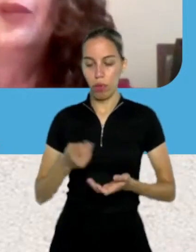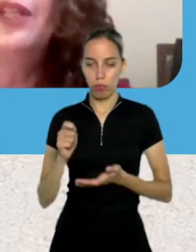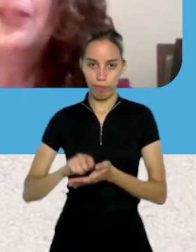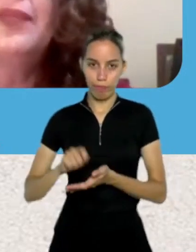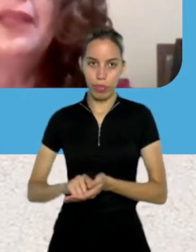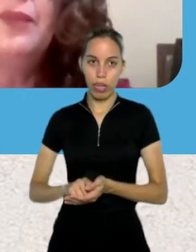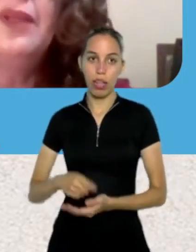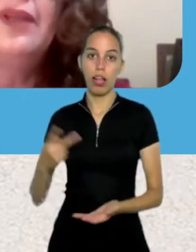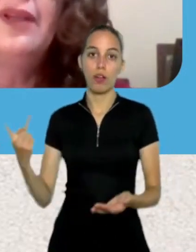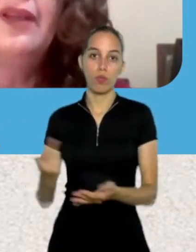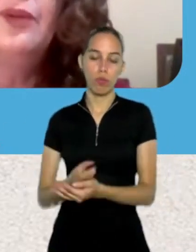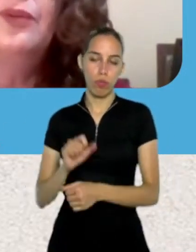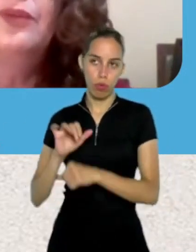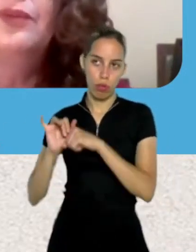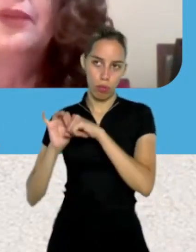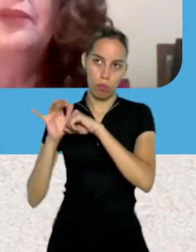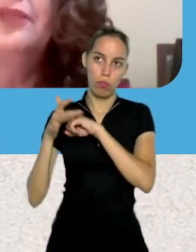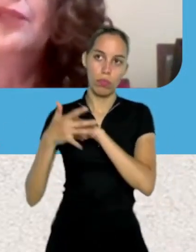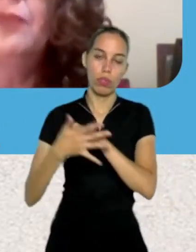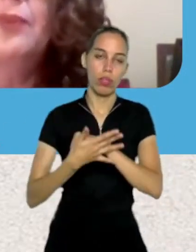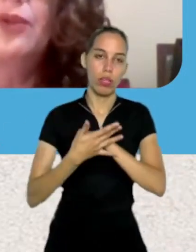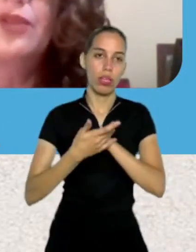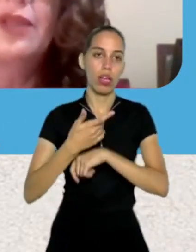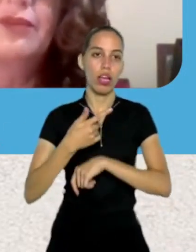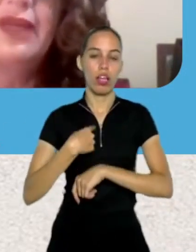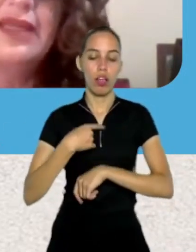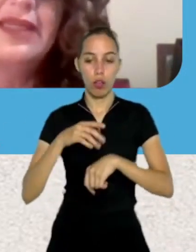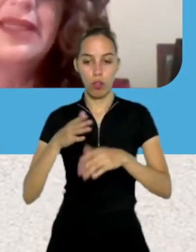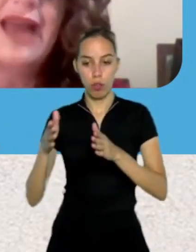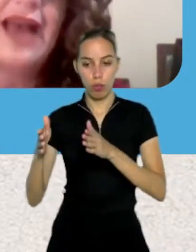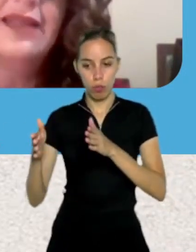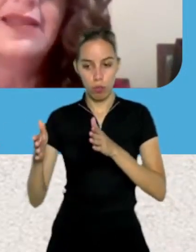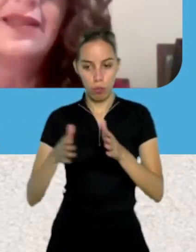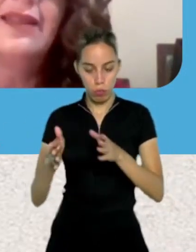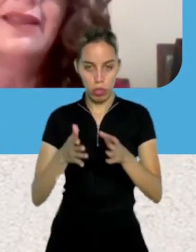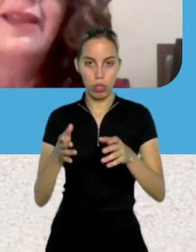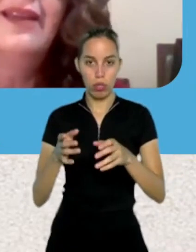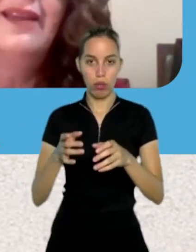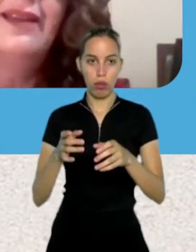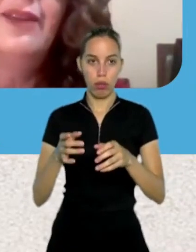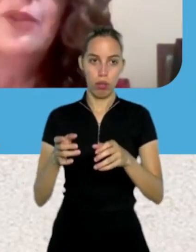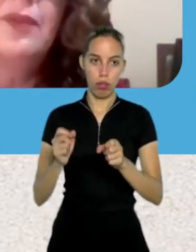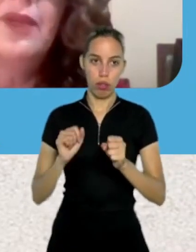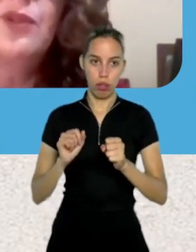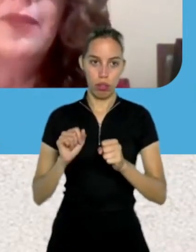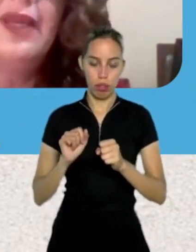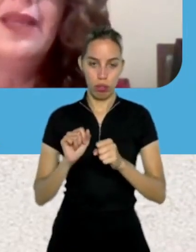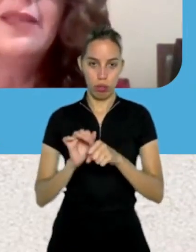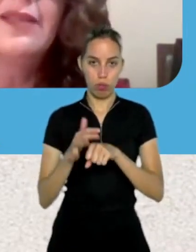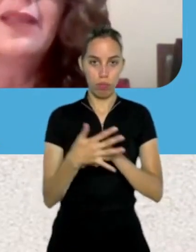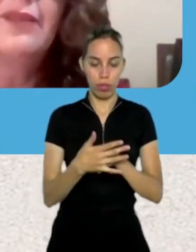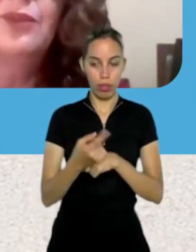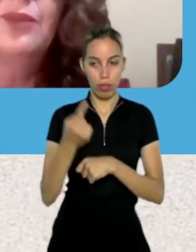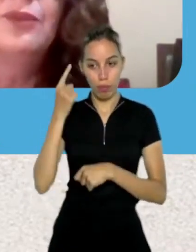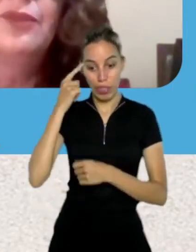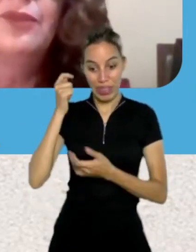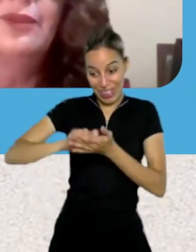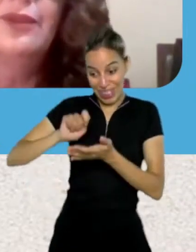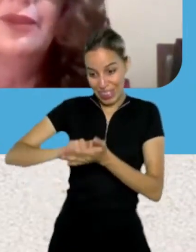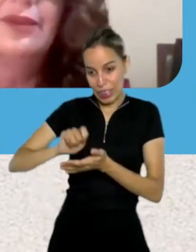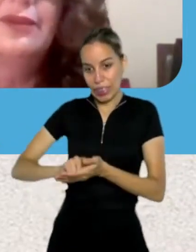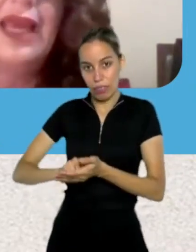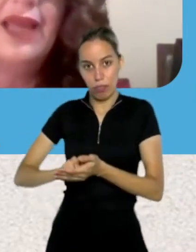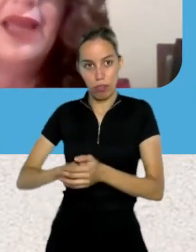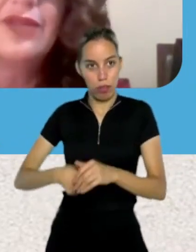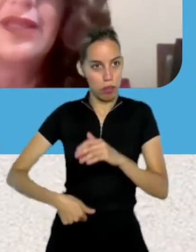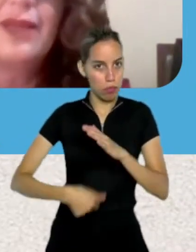Durante a pandemia, eu tive uma produção bem acelerada, assim, né, nos primeiros meses, estava todo mundo